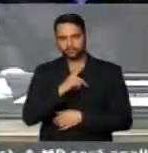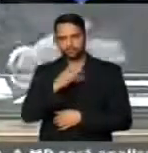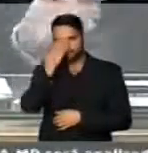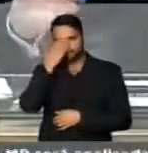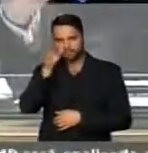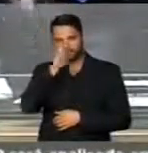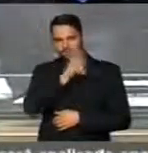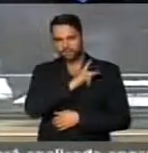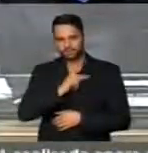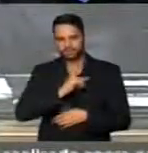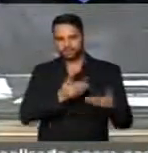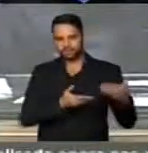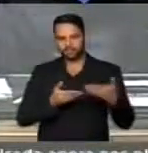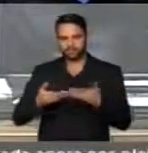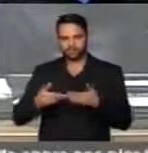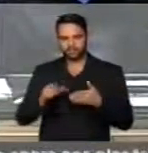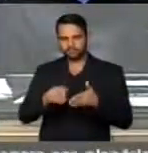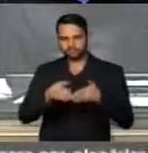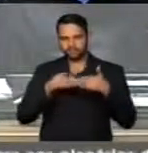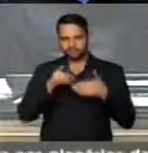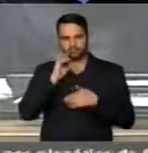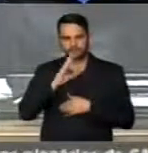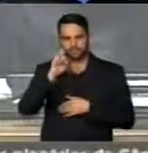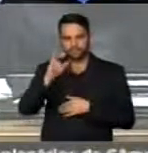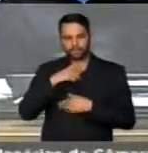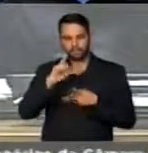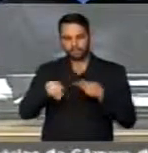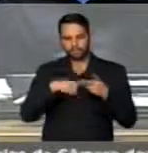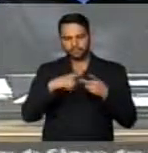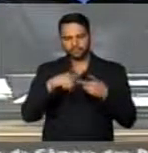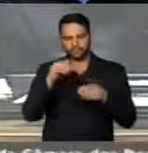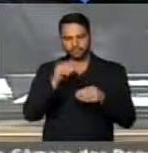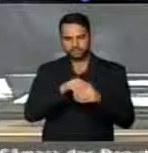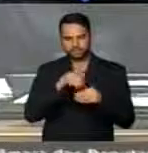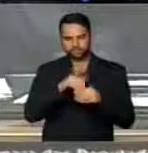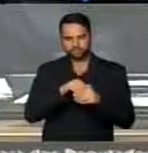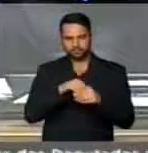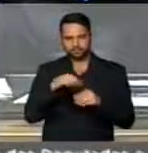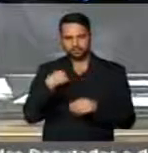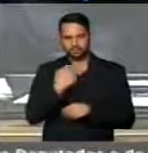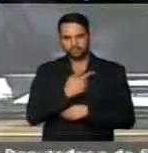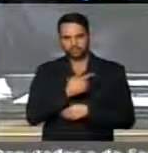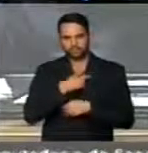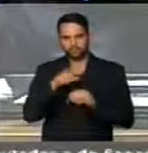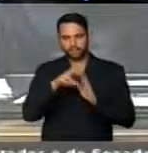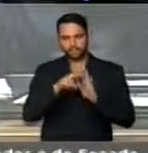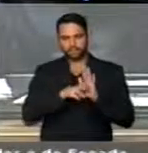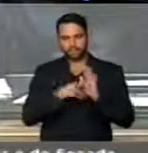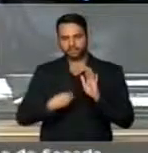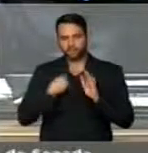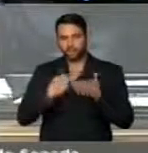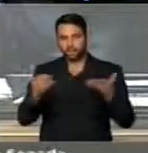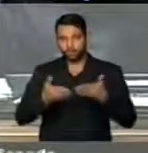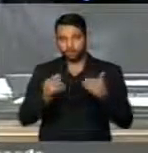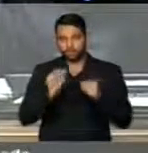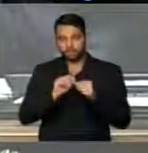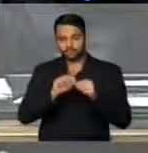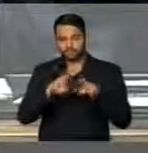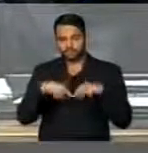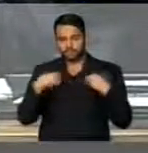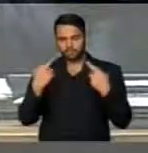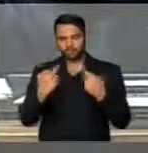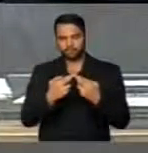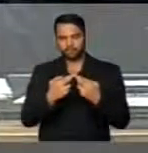obrigado, presidente. Recolho a questão de ordem, Vossa Excelência. Após a eleição, o nosso critério hoje será o seguinte: faremos uma